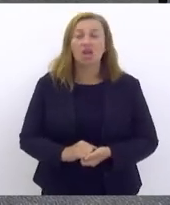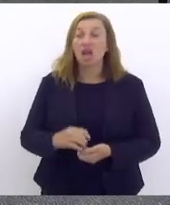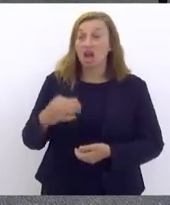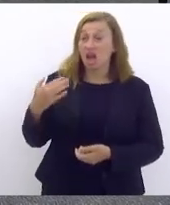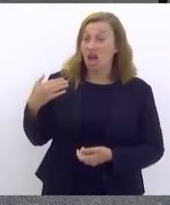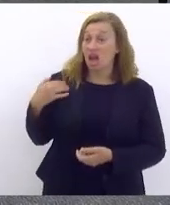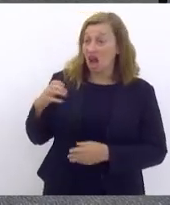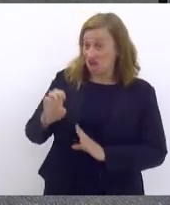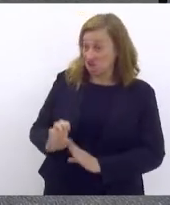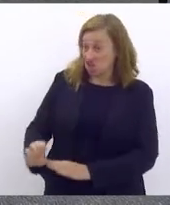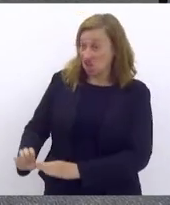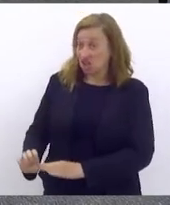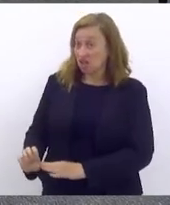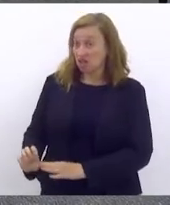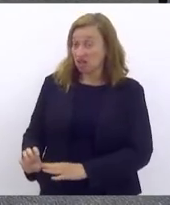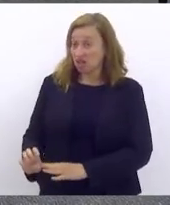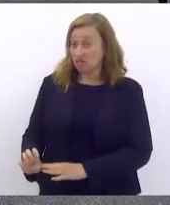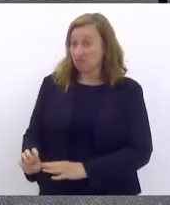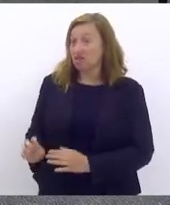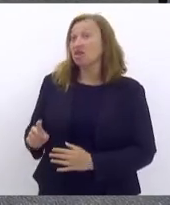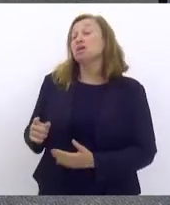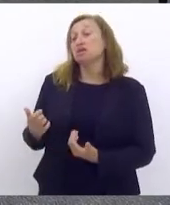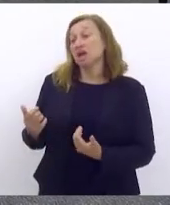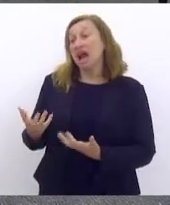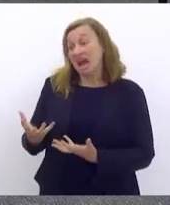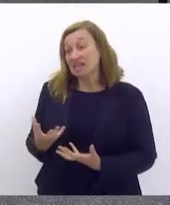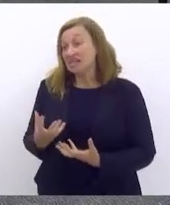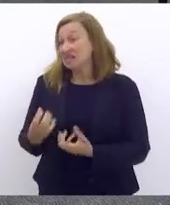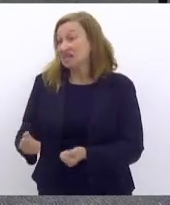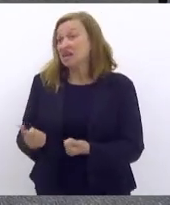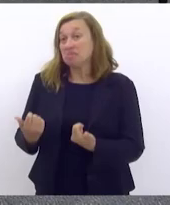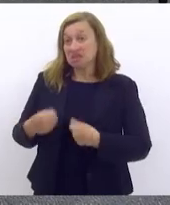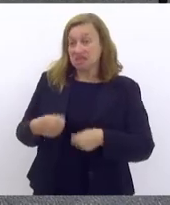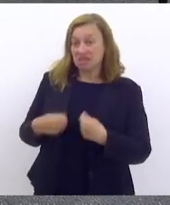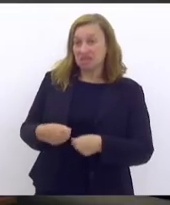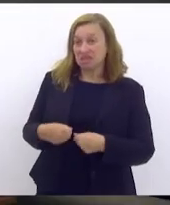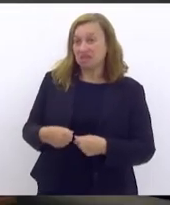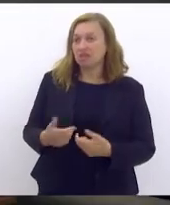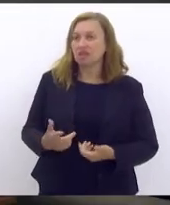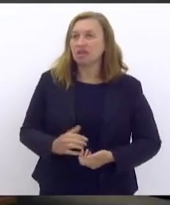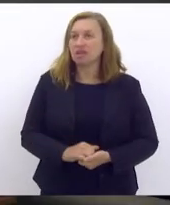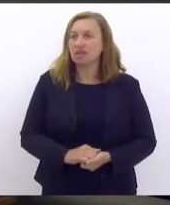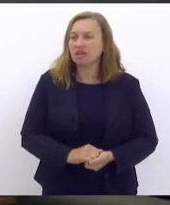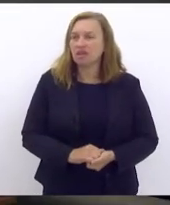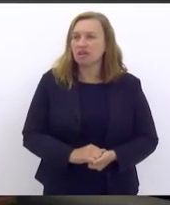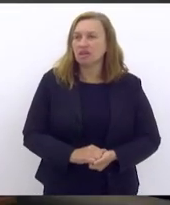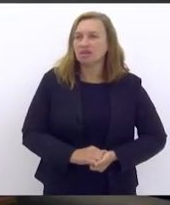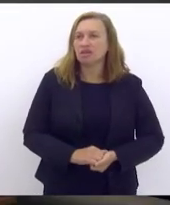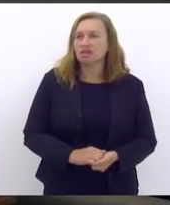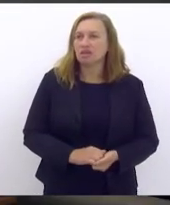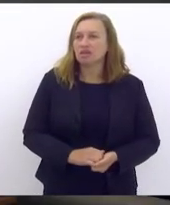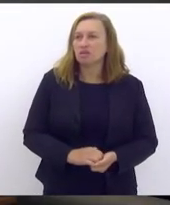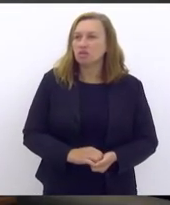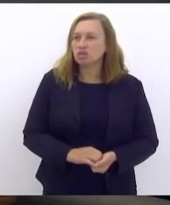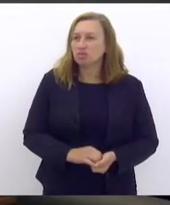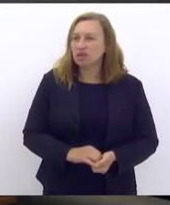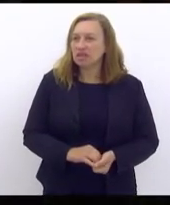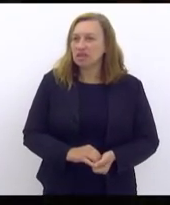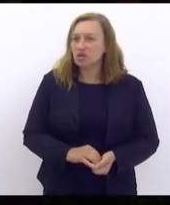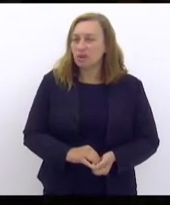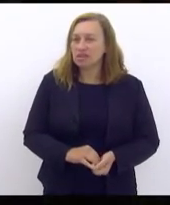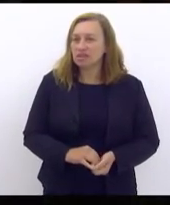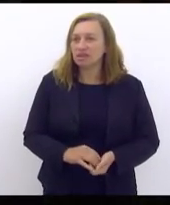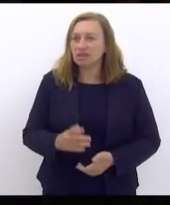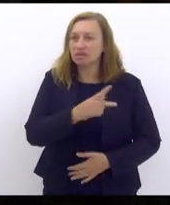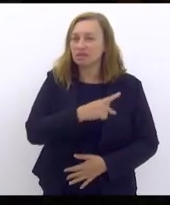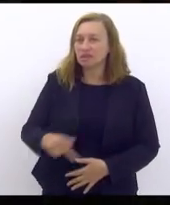engolir. Com água ou sem água, mas vai ter que engolir. Muito obrigado pela página. Deputado presidente Alan